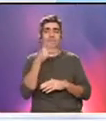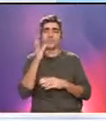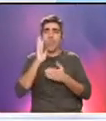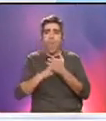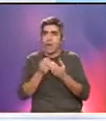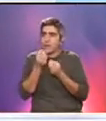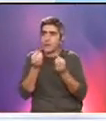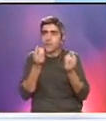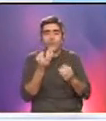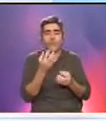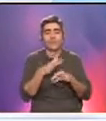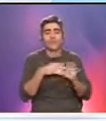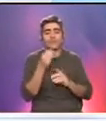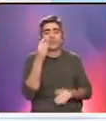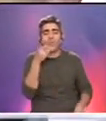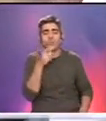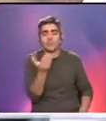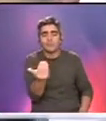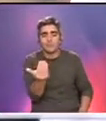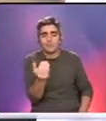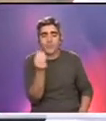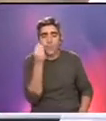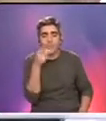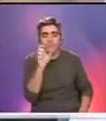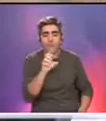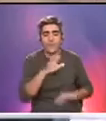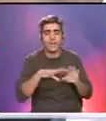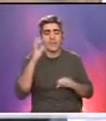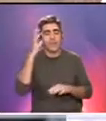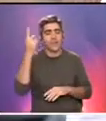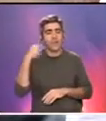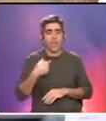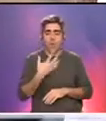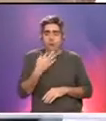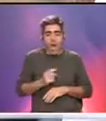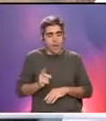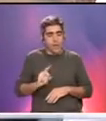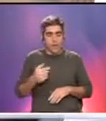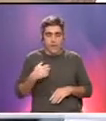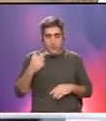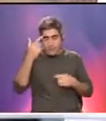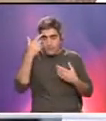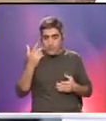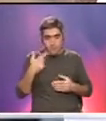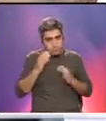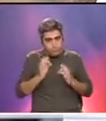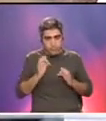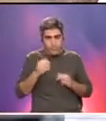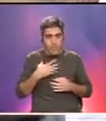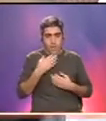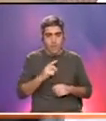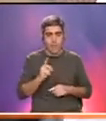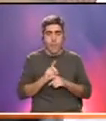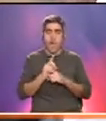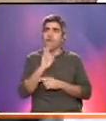que ficou? Naquele sábado à tarde? Não me queria acreditar. Sinceramente... Sou eu, Nossa Senhora de Fátima. Foi uma